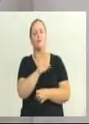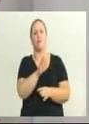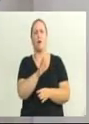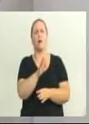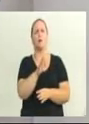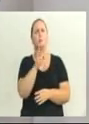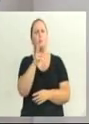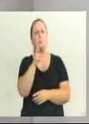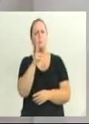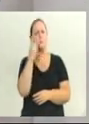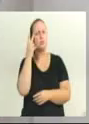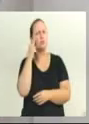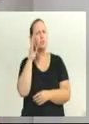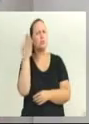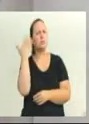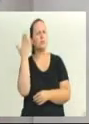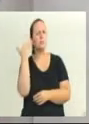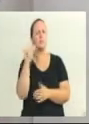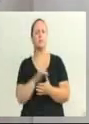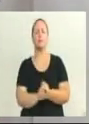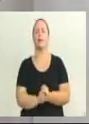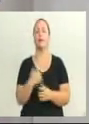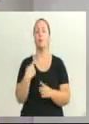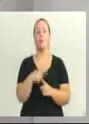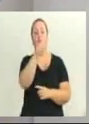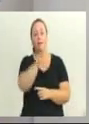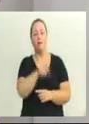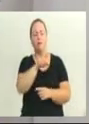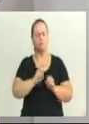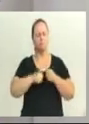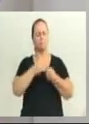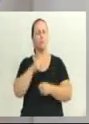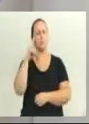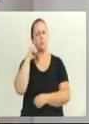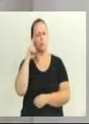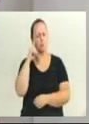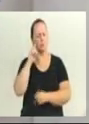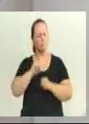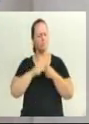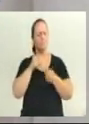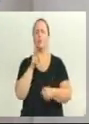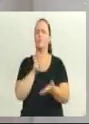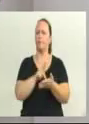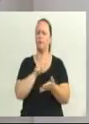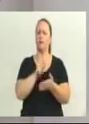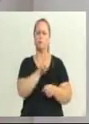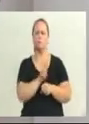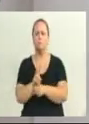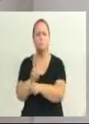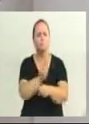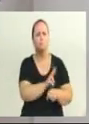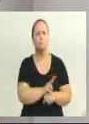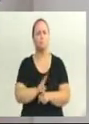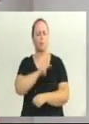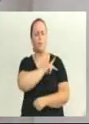atrás, de que dão todo o seu empenho, seu esforço, seu suor para a dedicação da segurança pública da nossa cidade. Obrigado